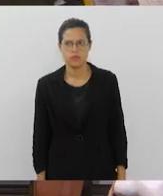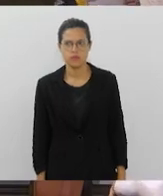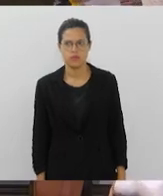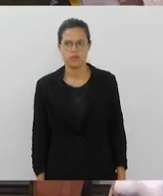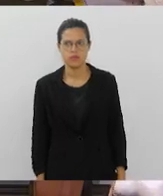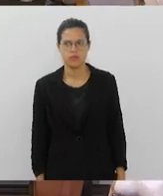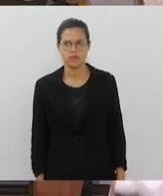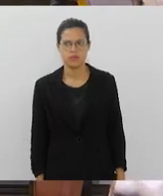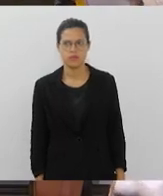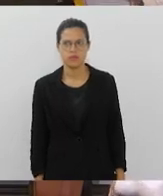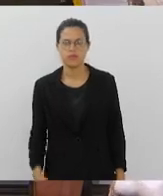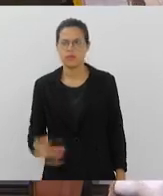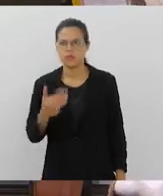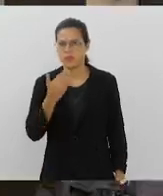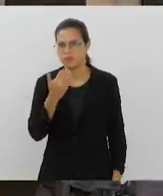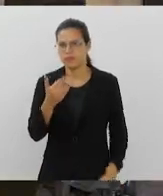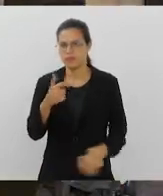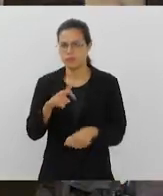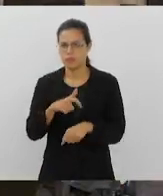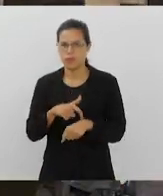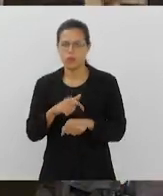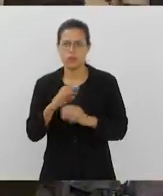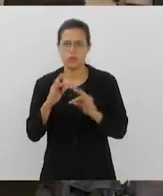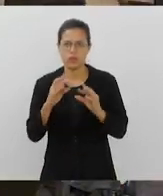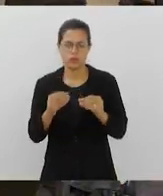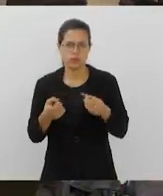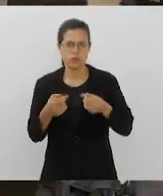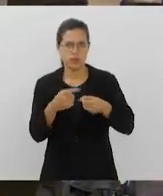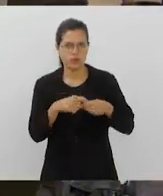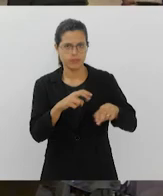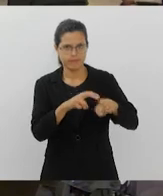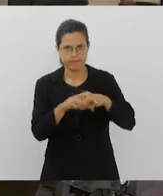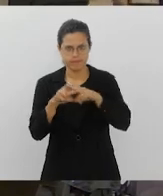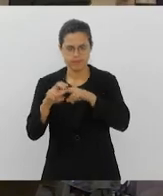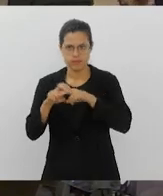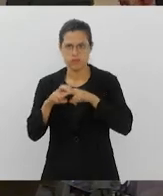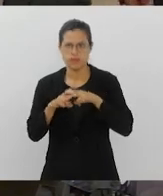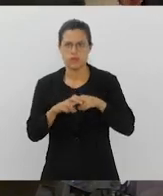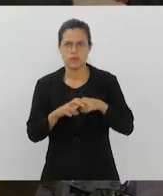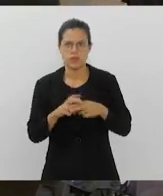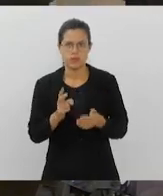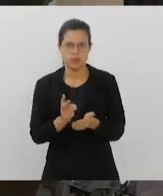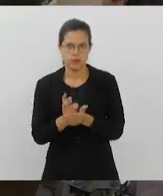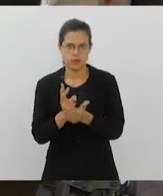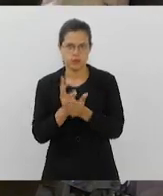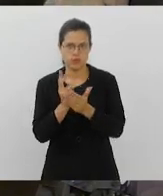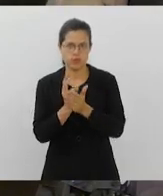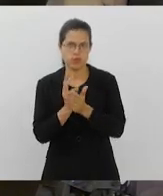Solicito que, nesse momento, todos retornem aos seus lugares para que possamos dar seguimento à cerimônia.